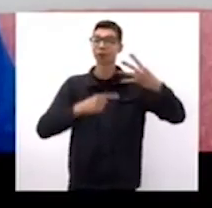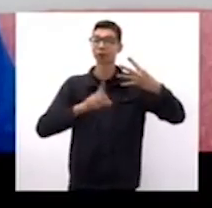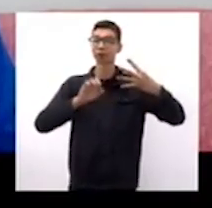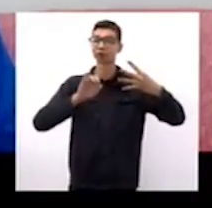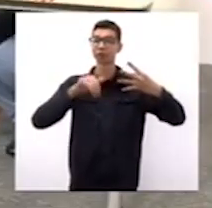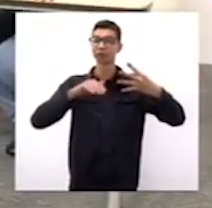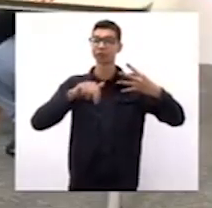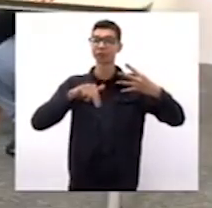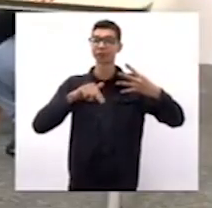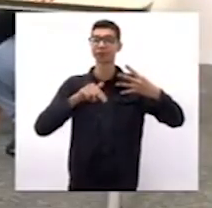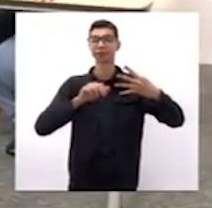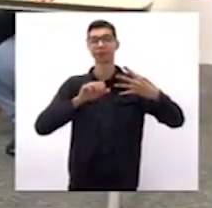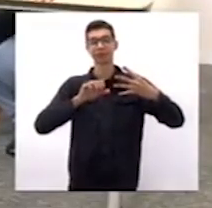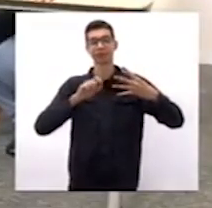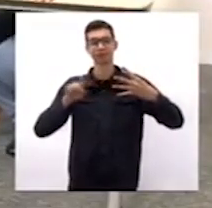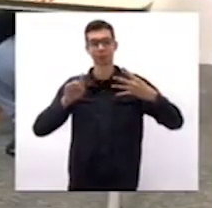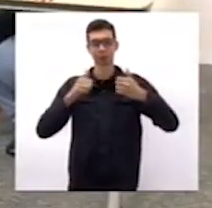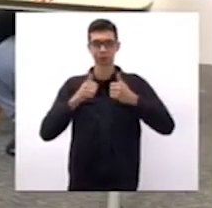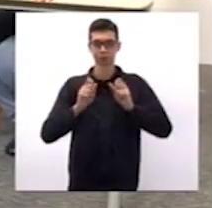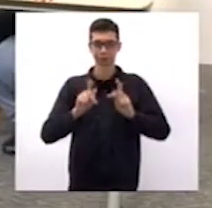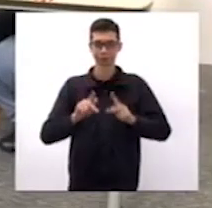dimensões.